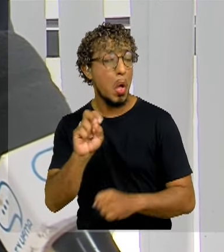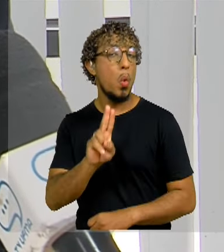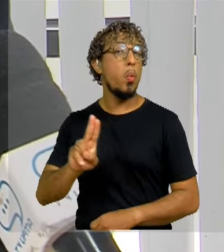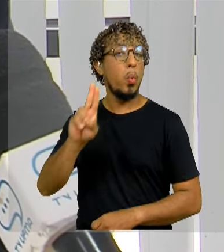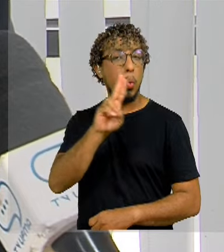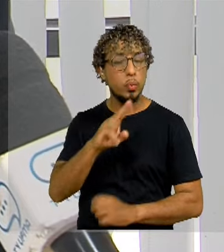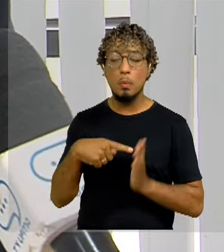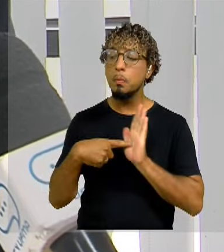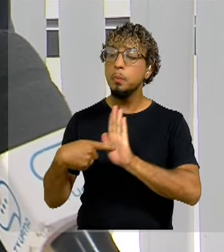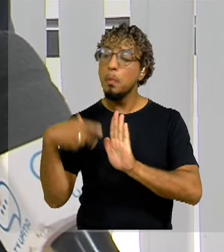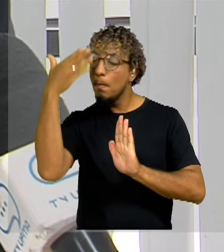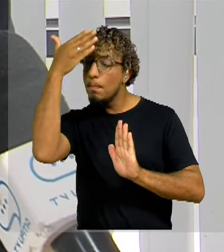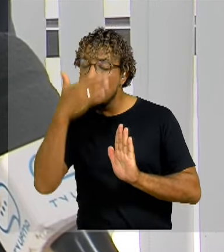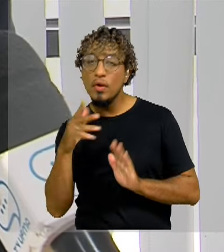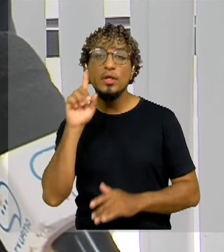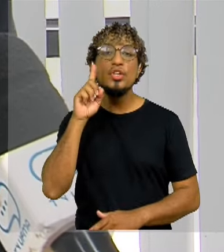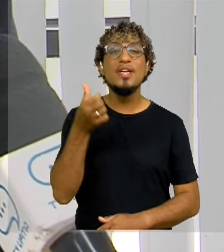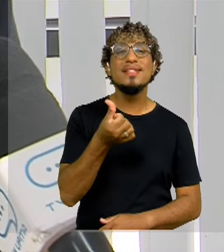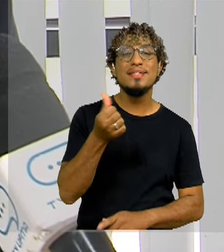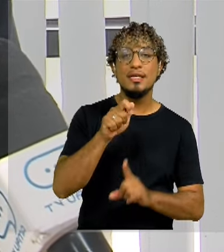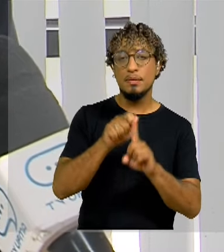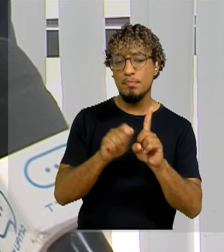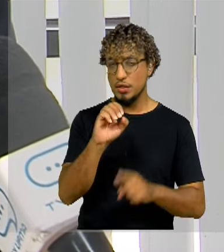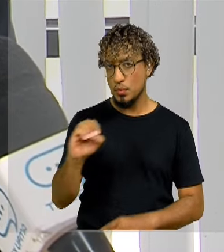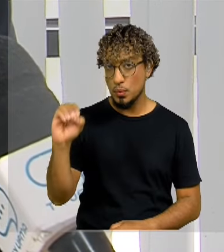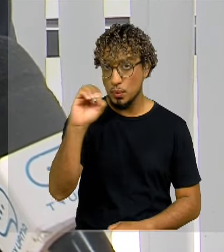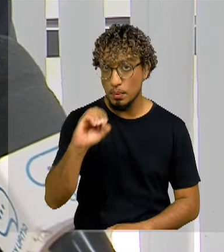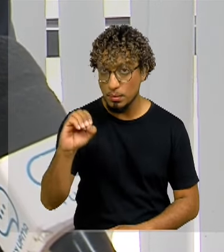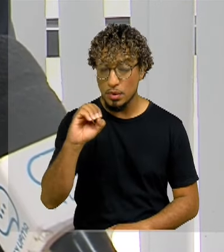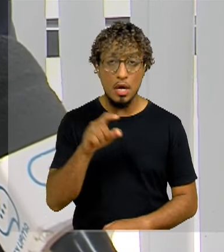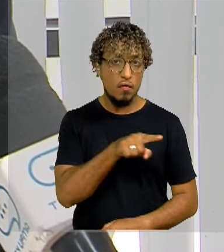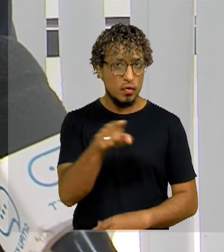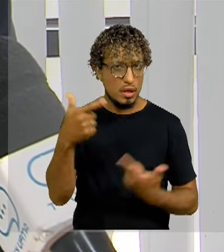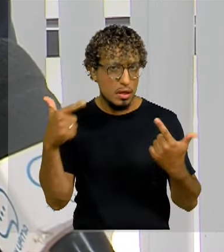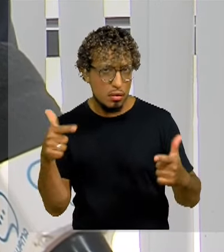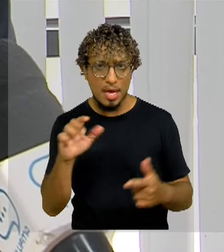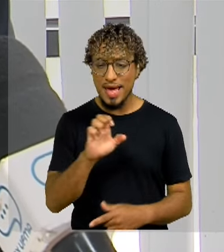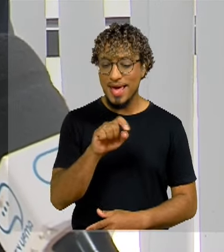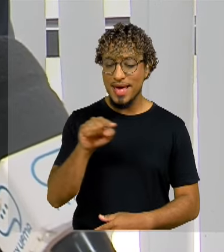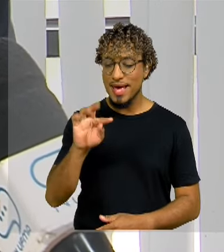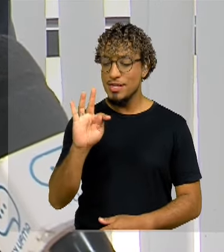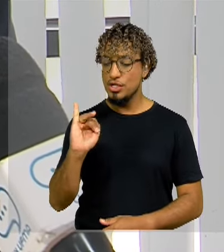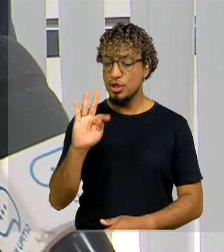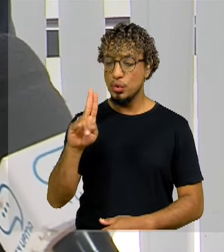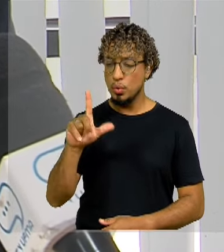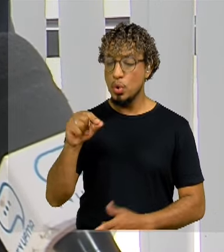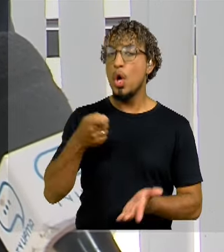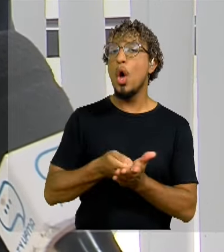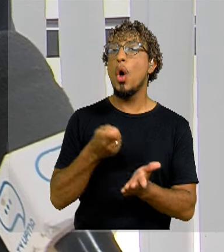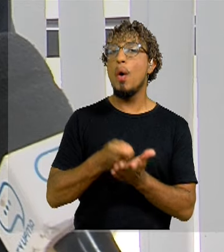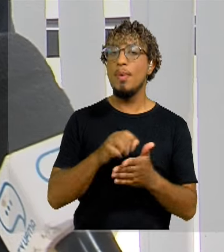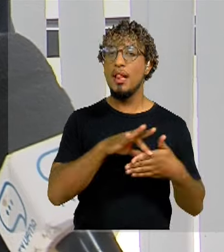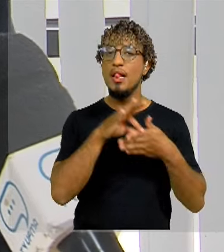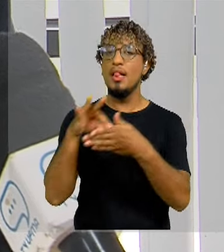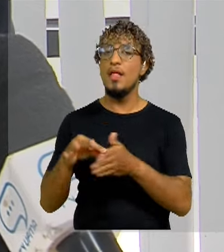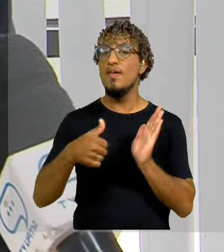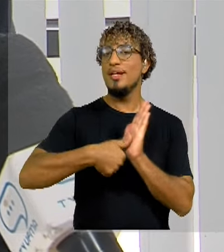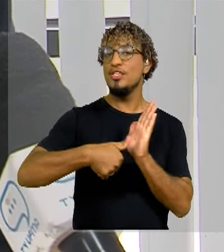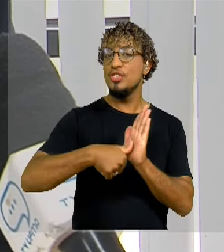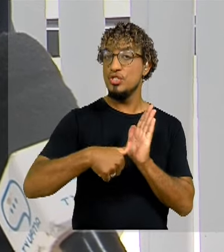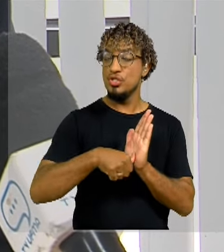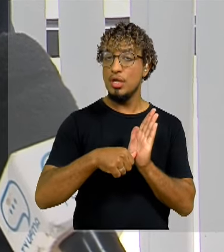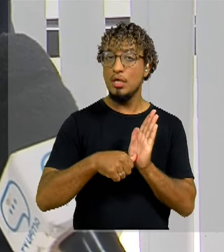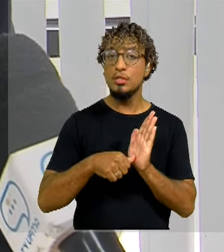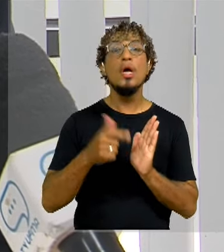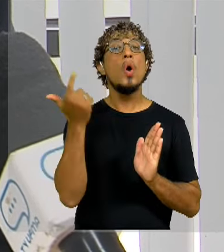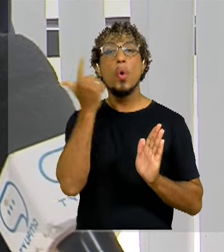uso para paraa votação no dia 6/10 tá quem não tem o ET título teria que Obrigatoriamente também que levar a sua identidade para poder